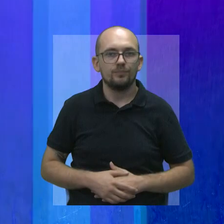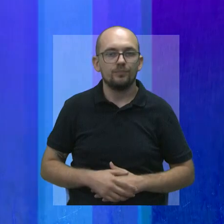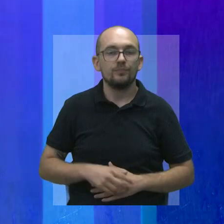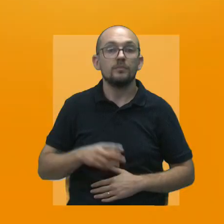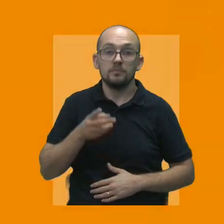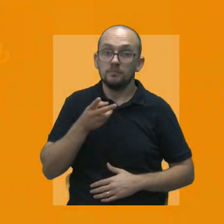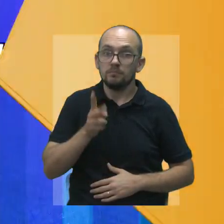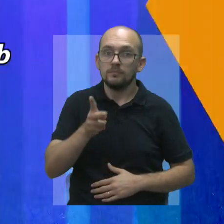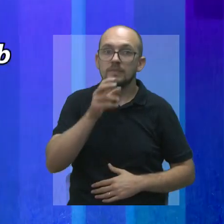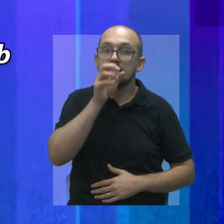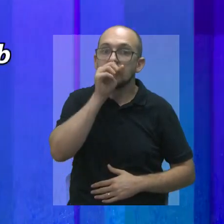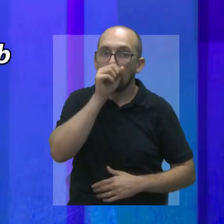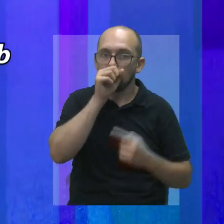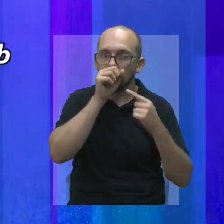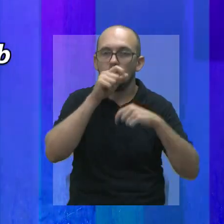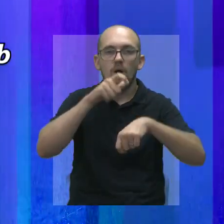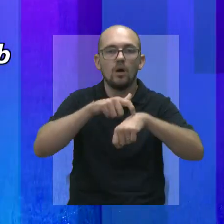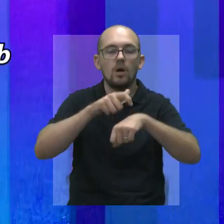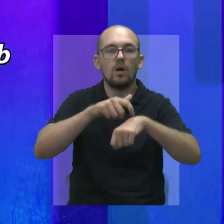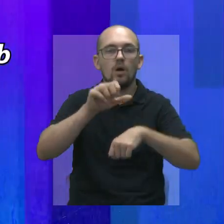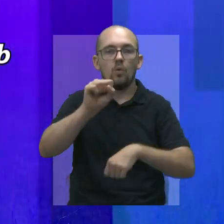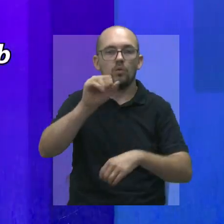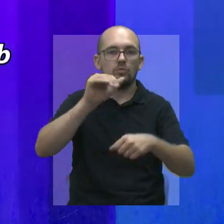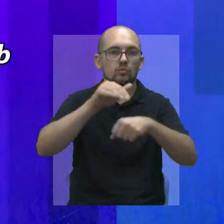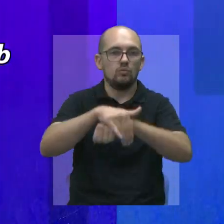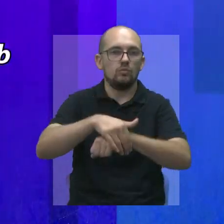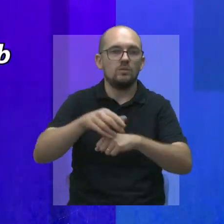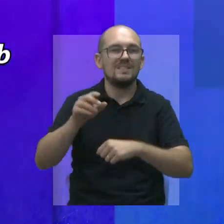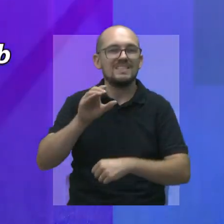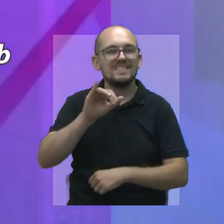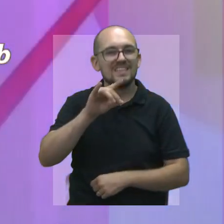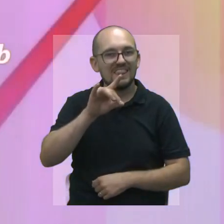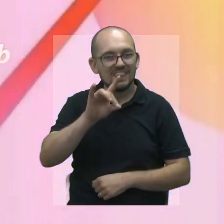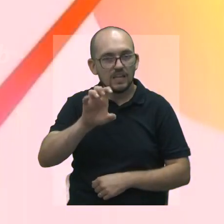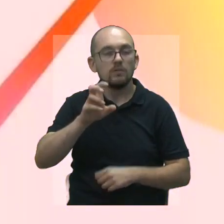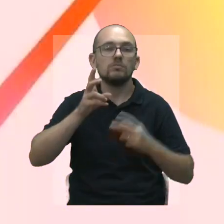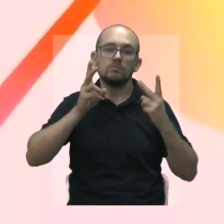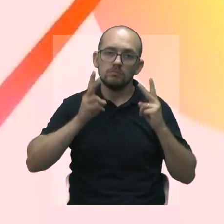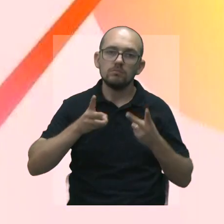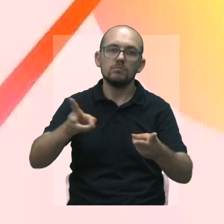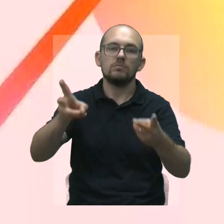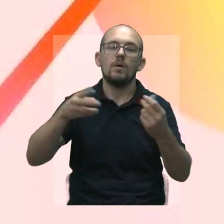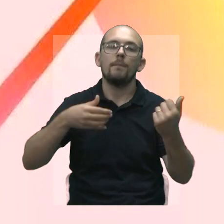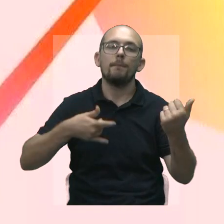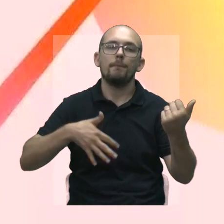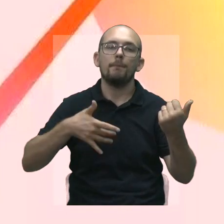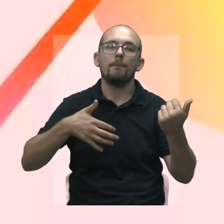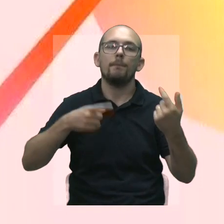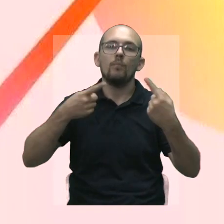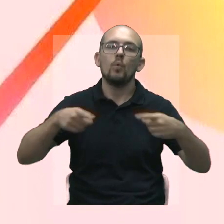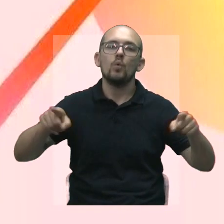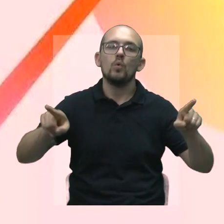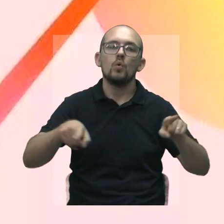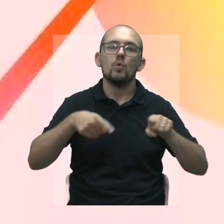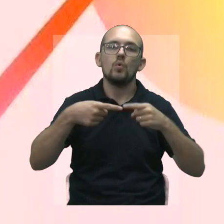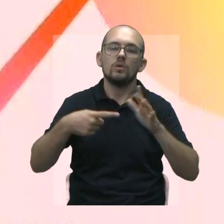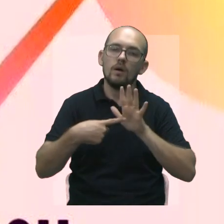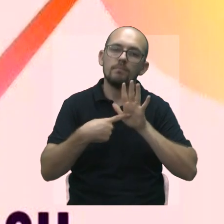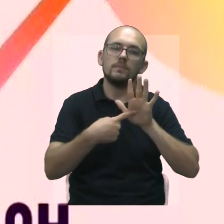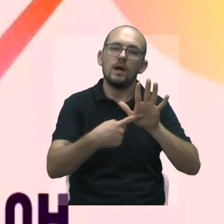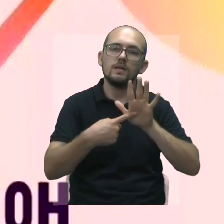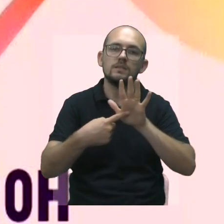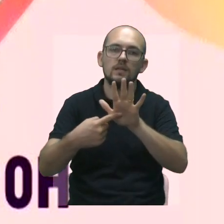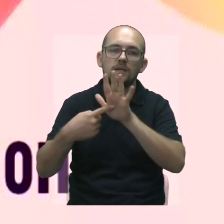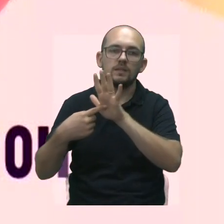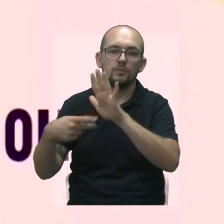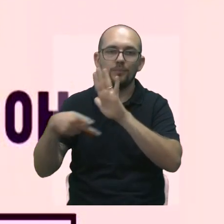sábado, às 8 horas da noite, lá no CID, continuam as apresentações da 11ª Semana Musical do